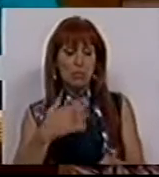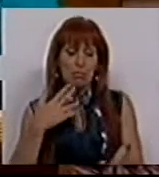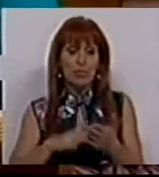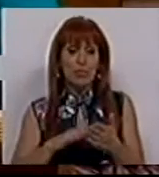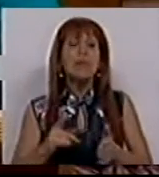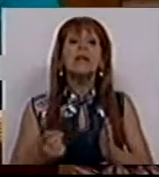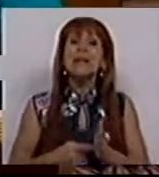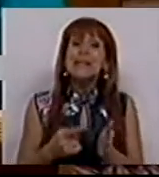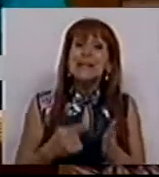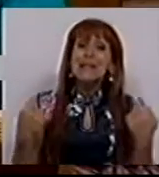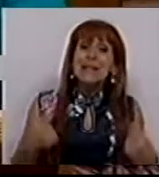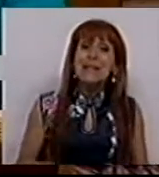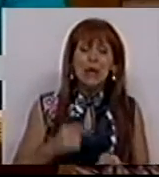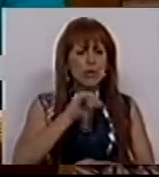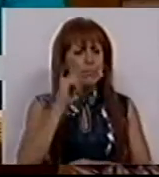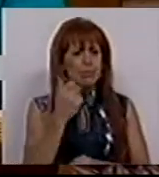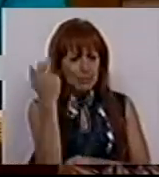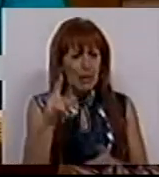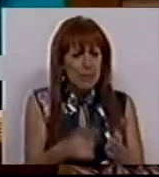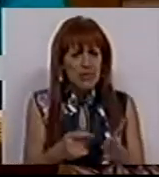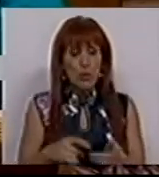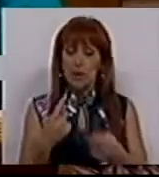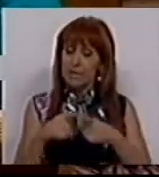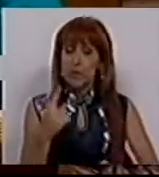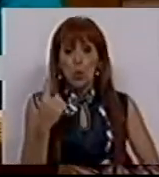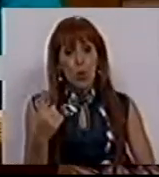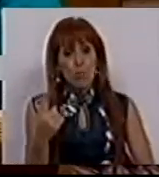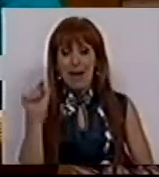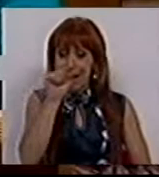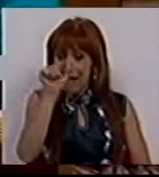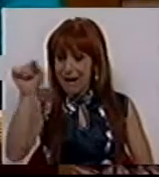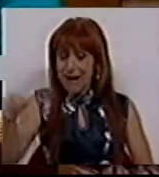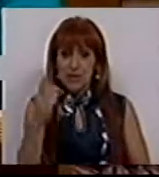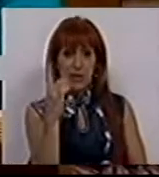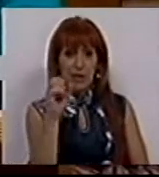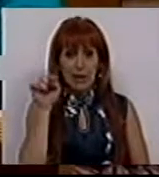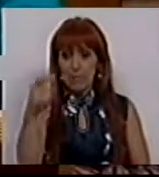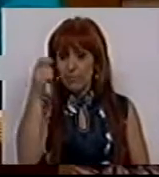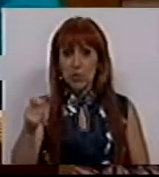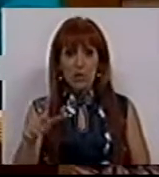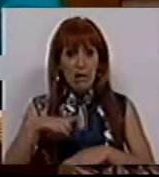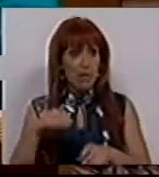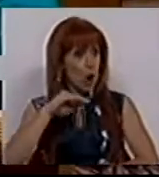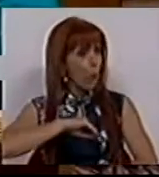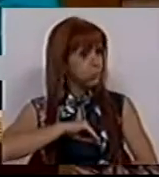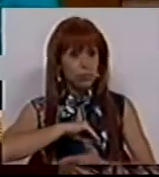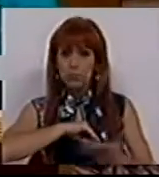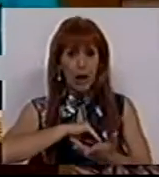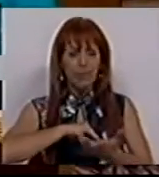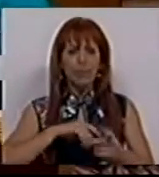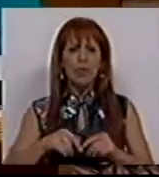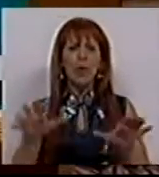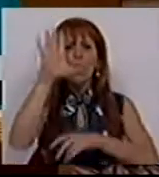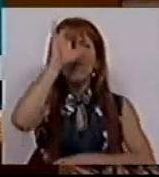ser necessárias e permanentes. Com uma diferença: estas 60 mil fazem-no sem receber.